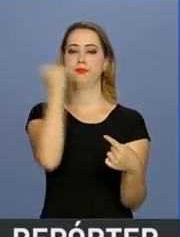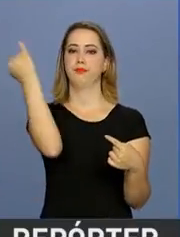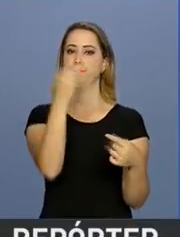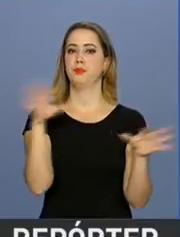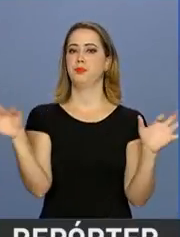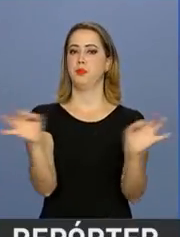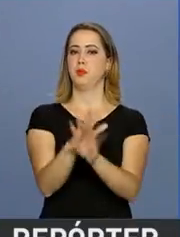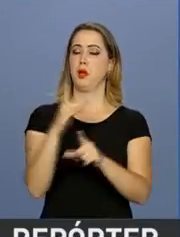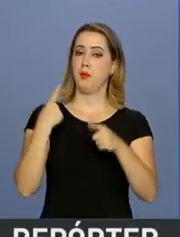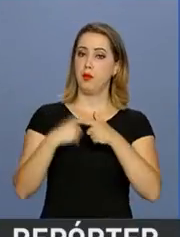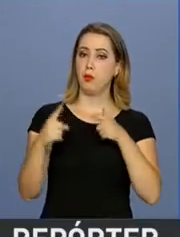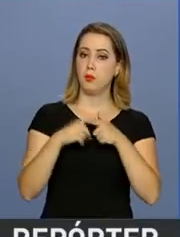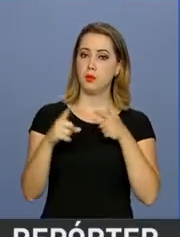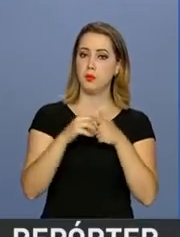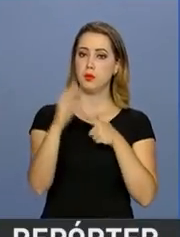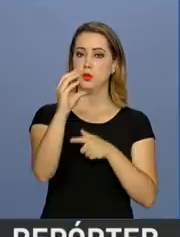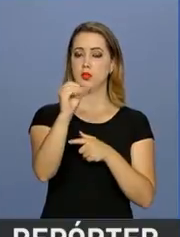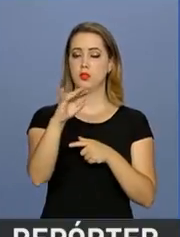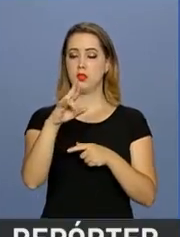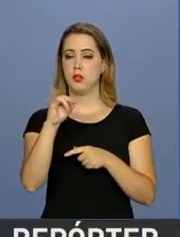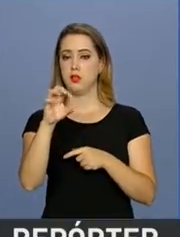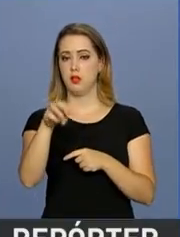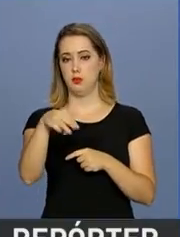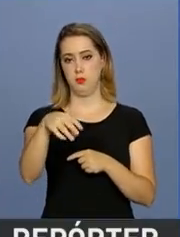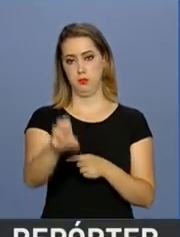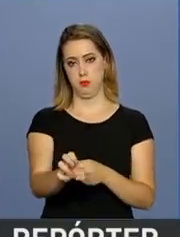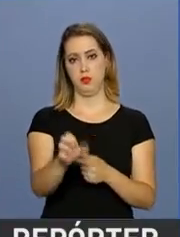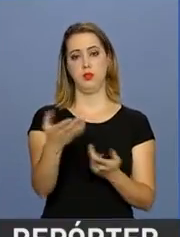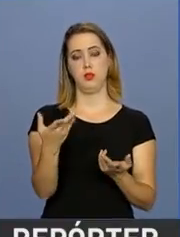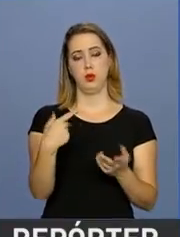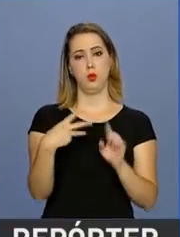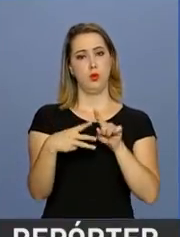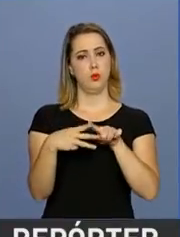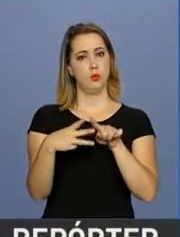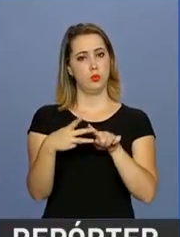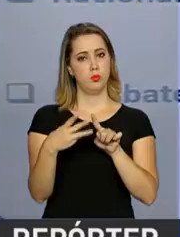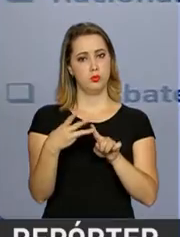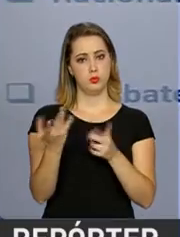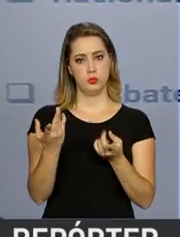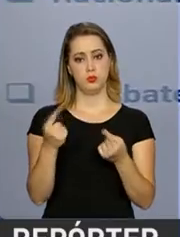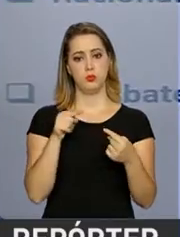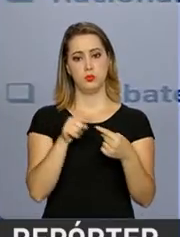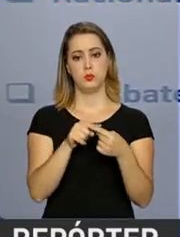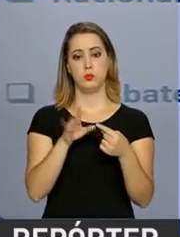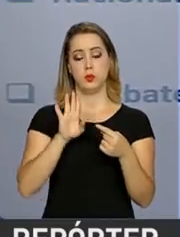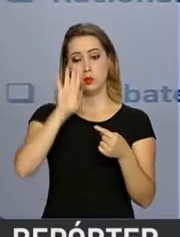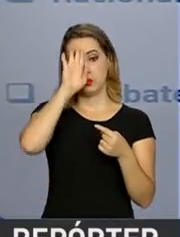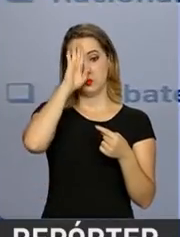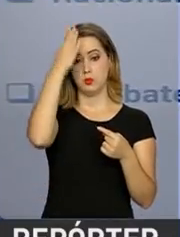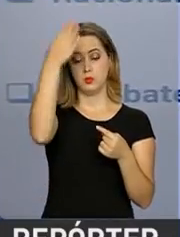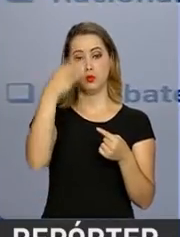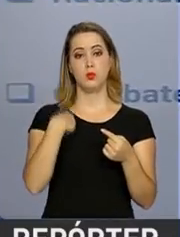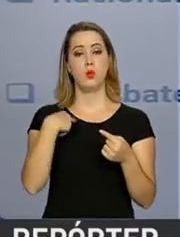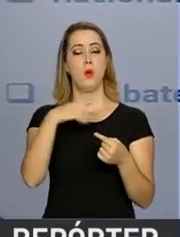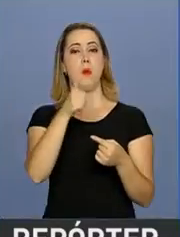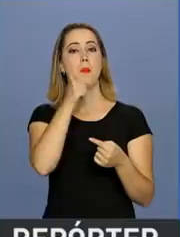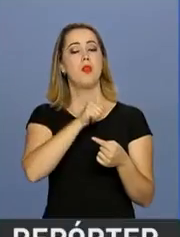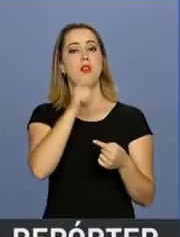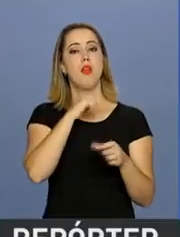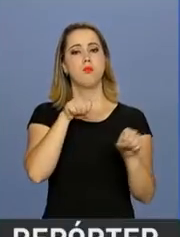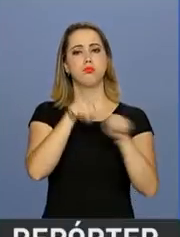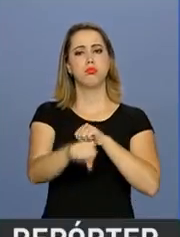e no repasse de recursos os três objetivos principais homicídios feminicídio de